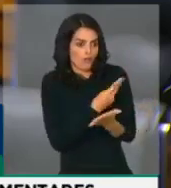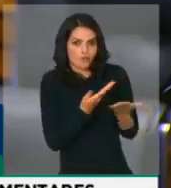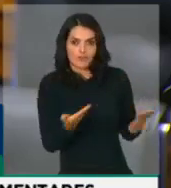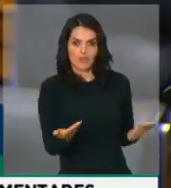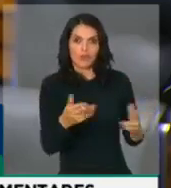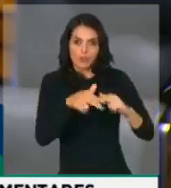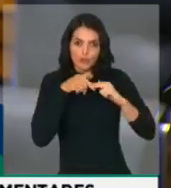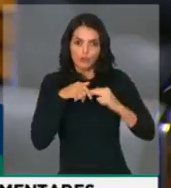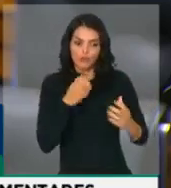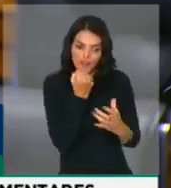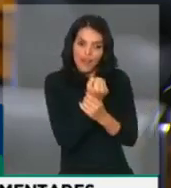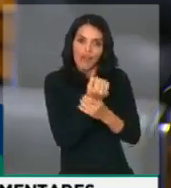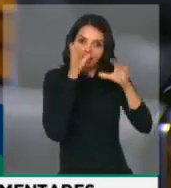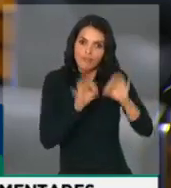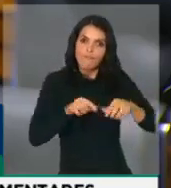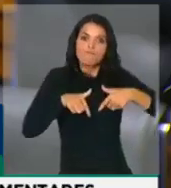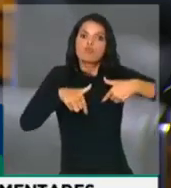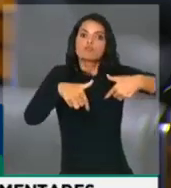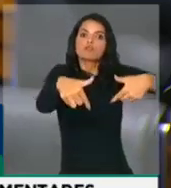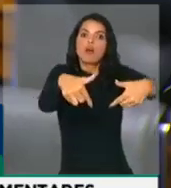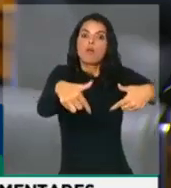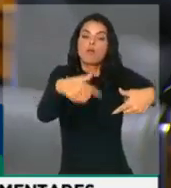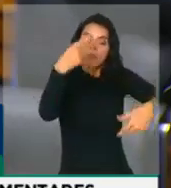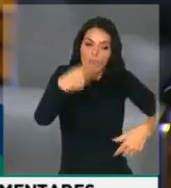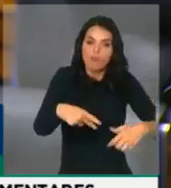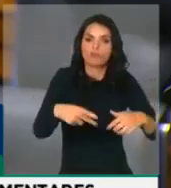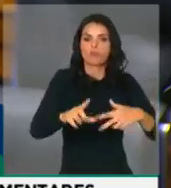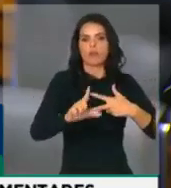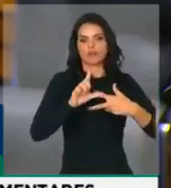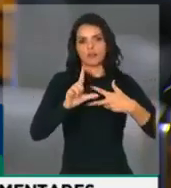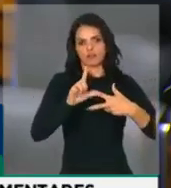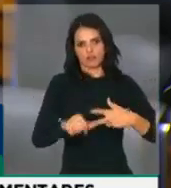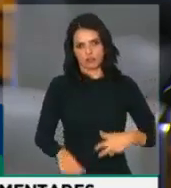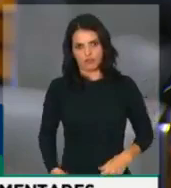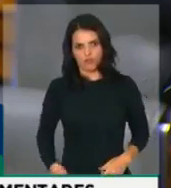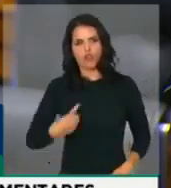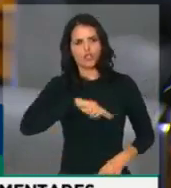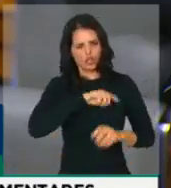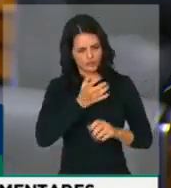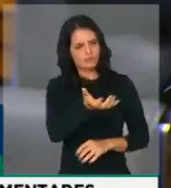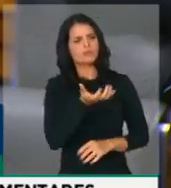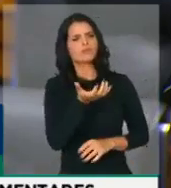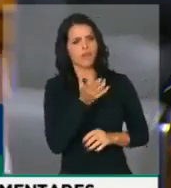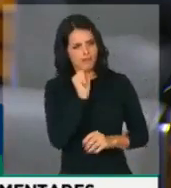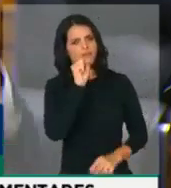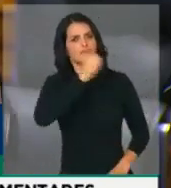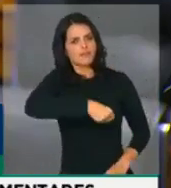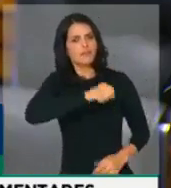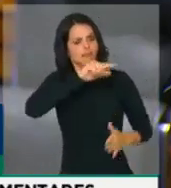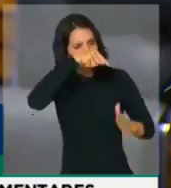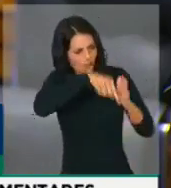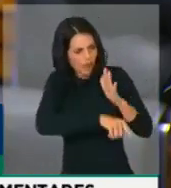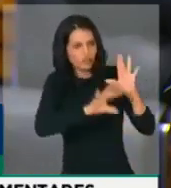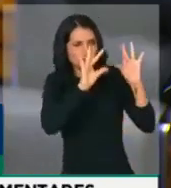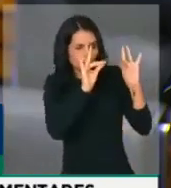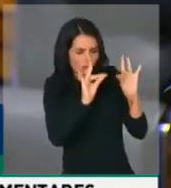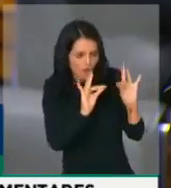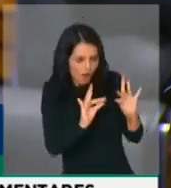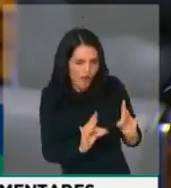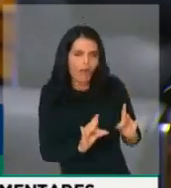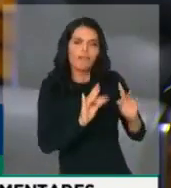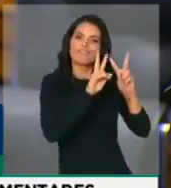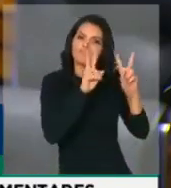do poder legislativo. É fundamental isso. Nós defendemos, sim, que a gente deve aprofundar este debate.